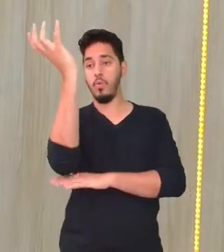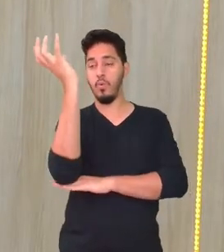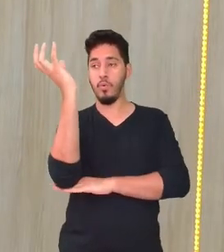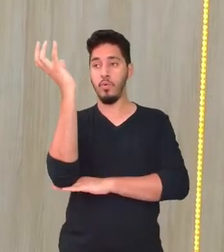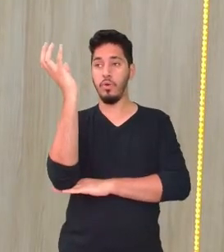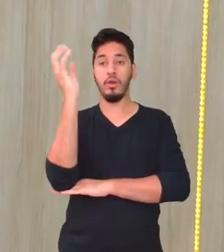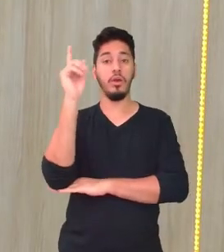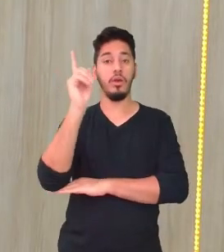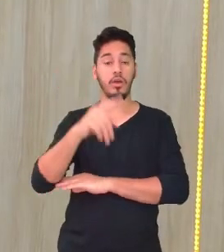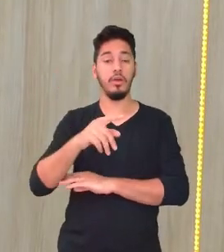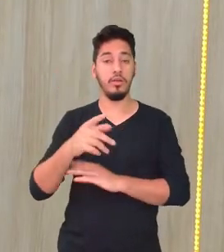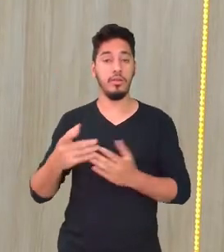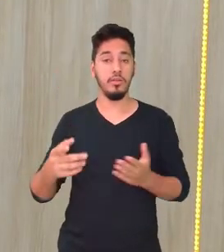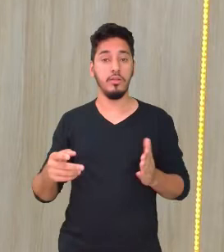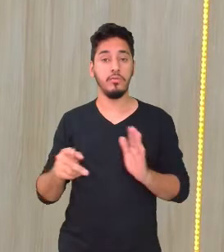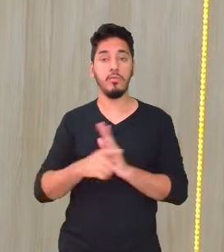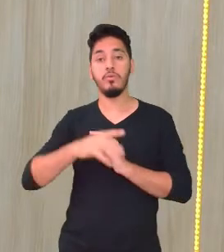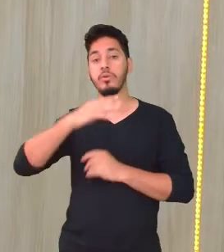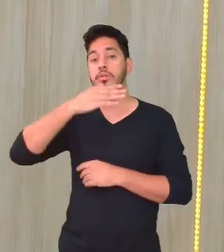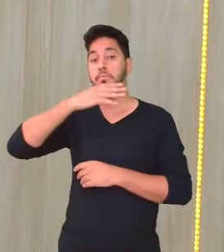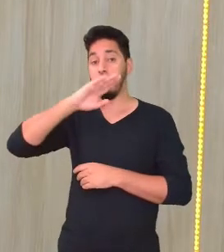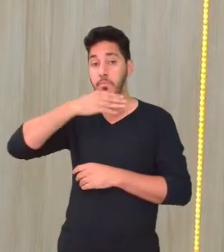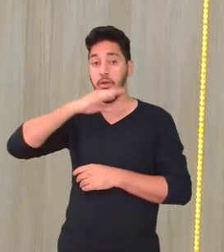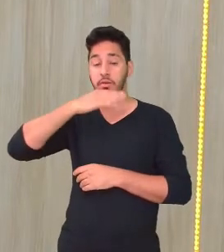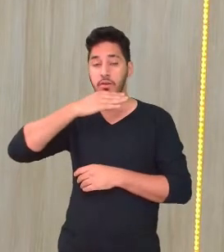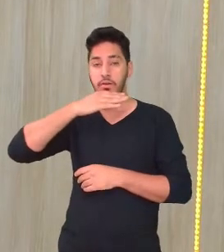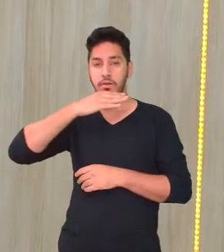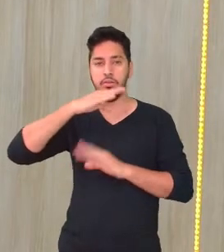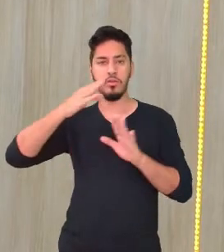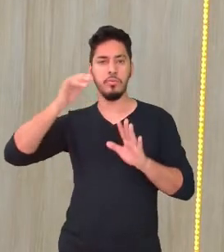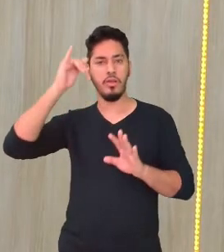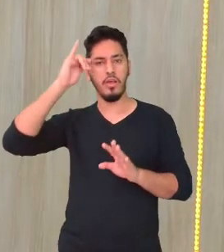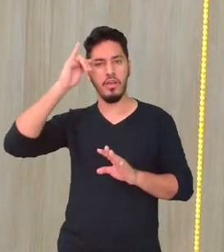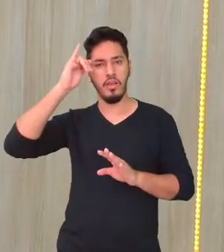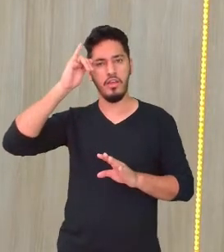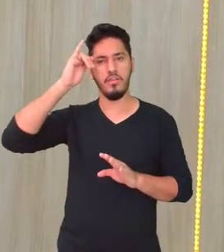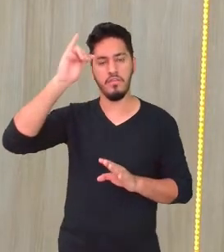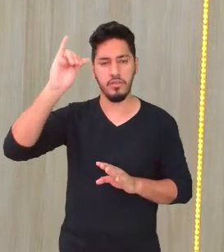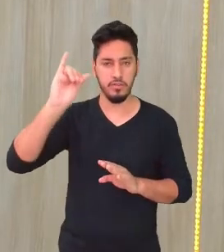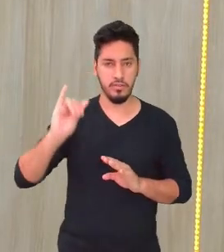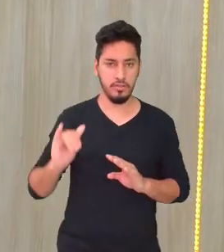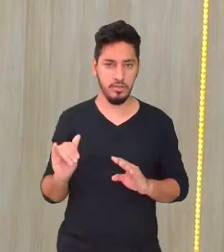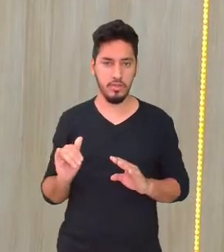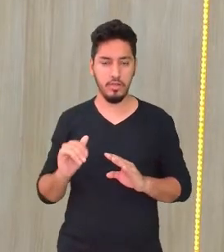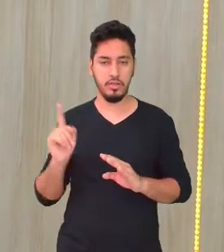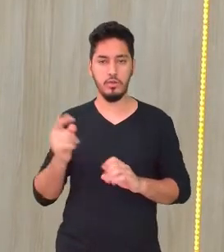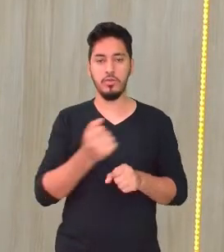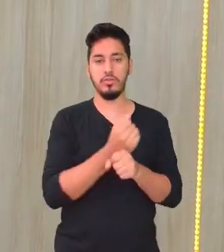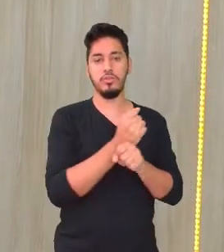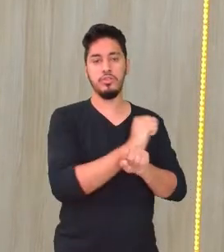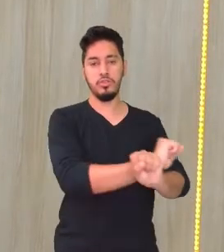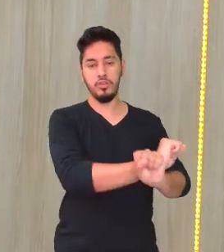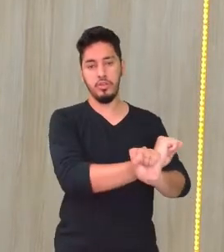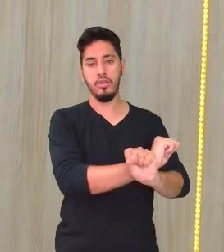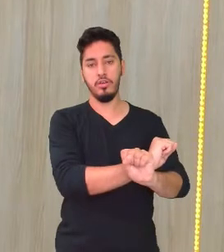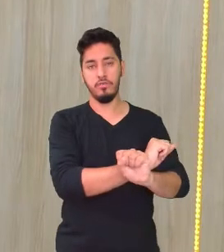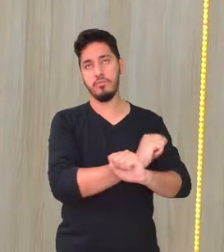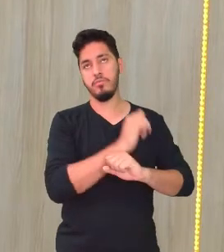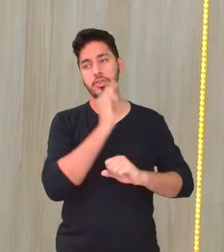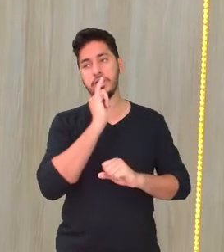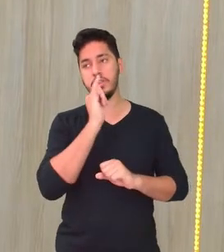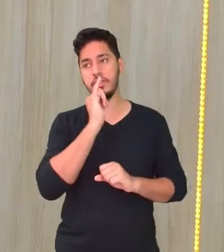era a árvore das mangueiras, né? Então, para evitar, né, que aqueles escravos e escravas, por